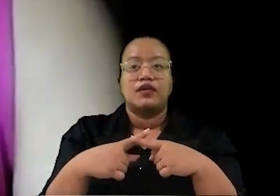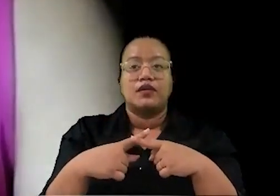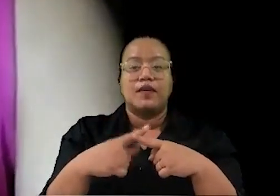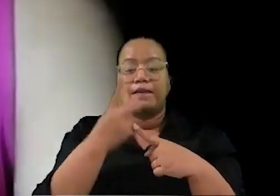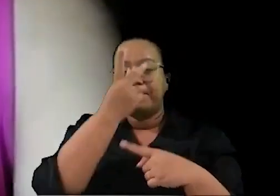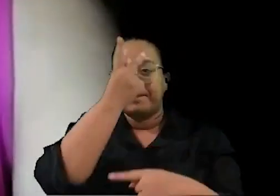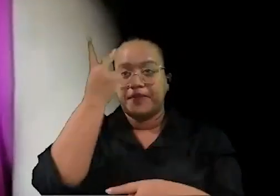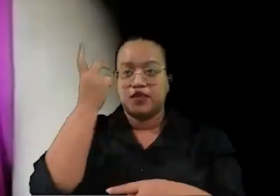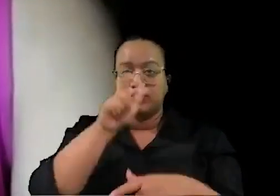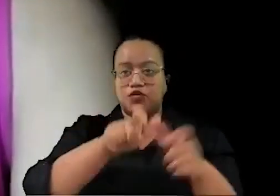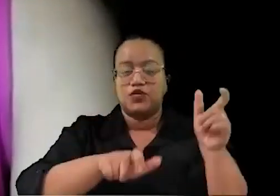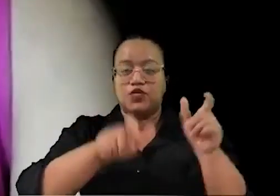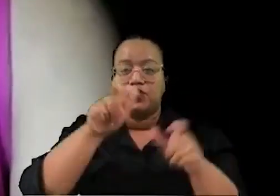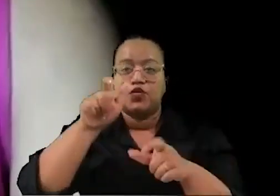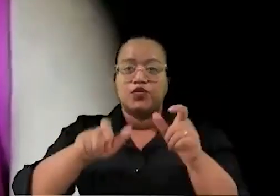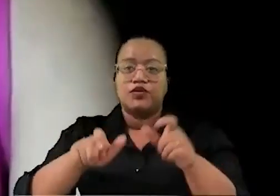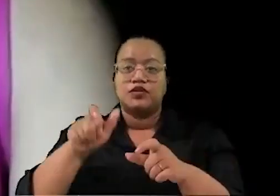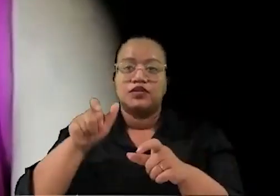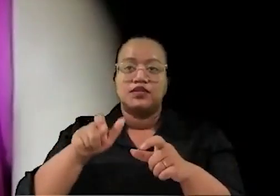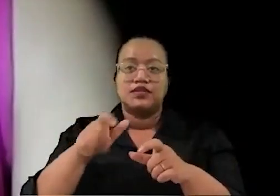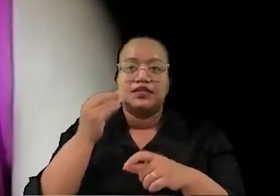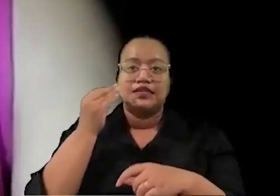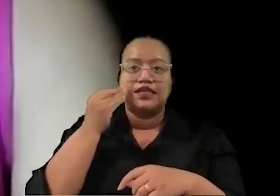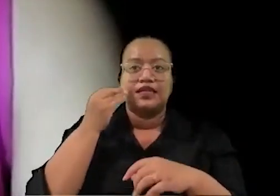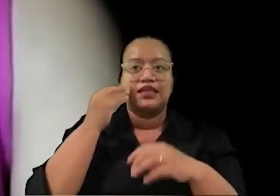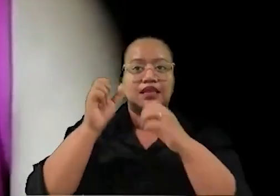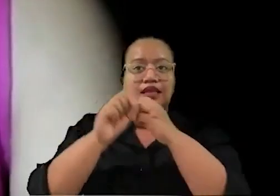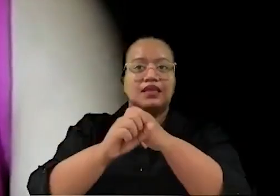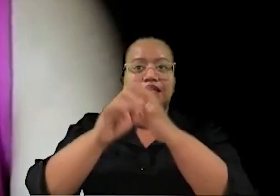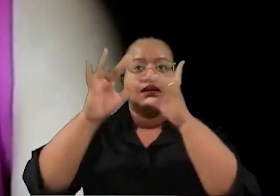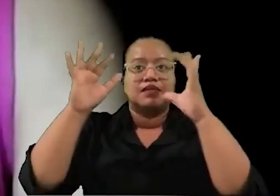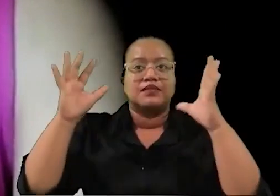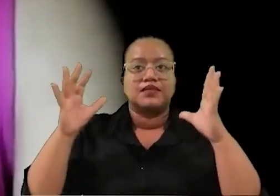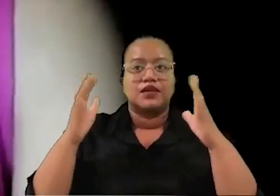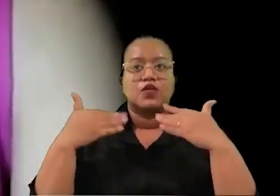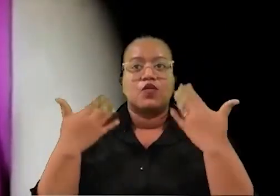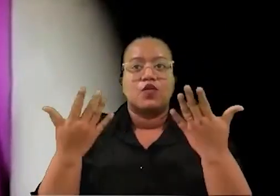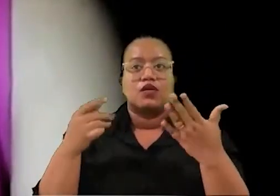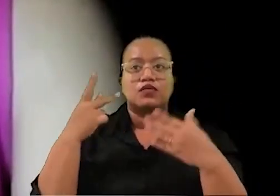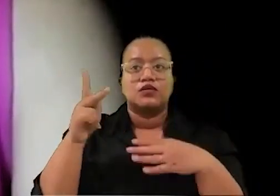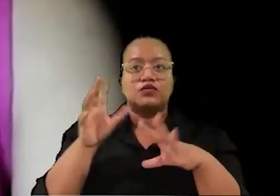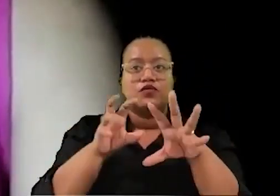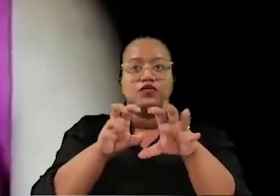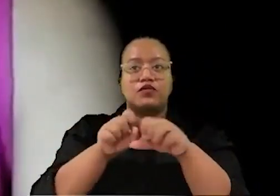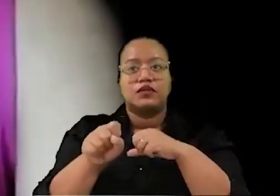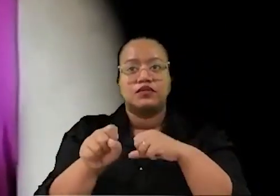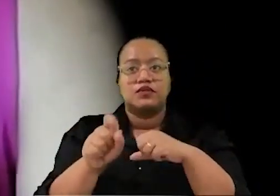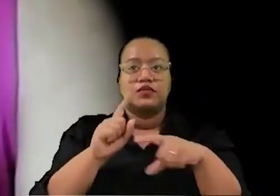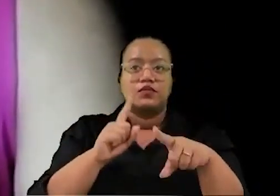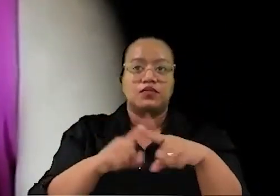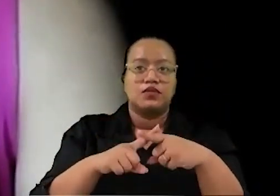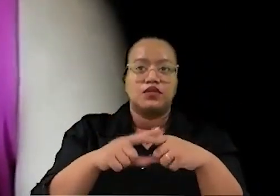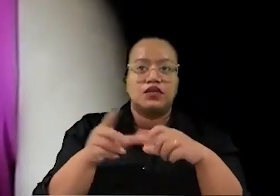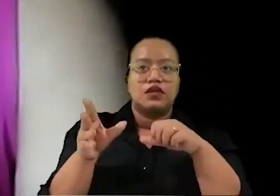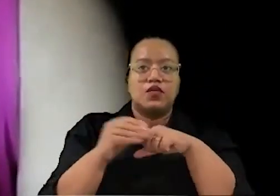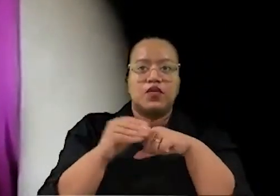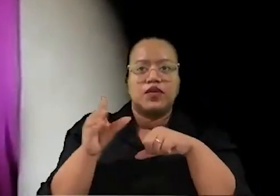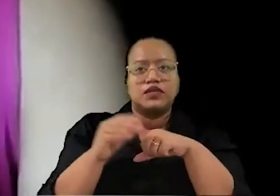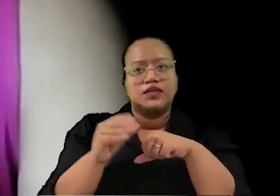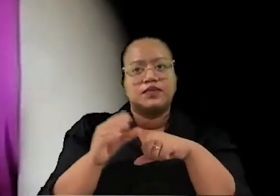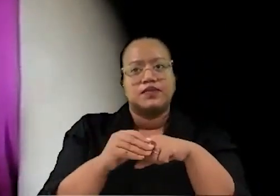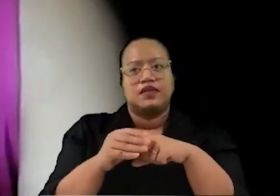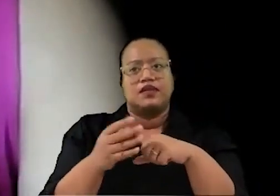imaginar qual a sua formação, né? Porque tanto conhecimento, né? Não decorre só de